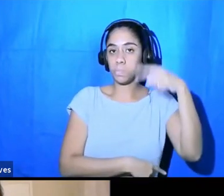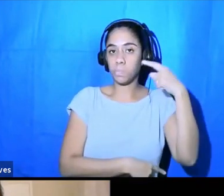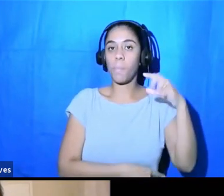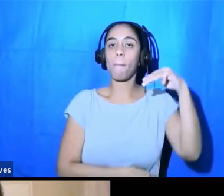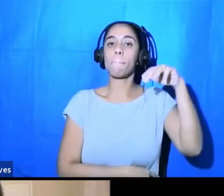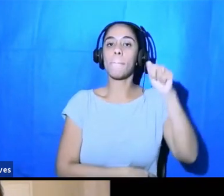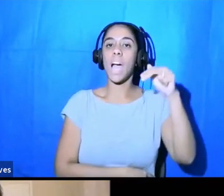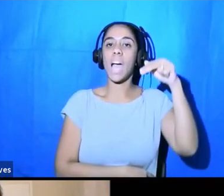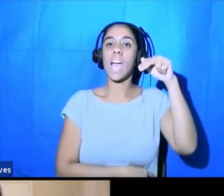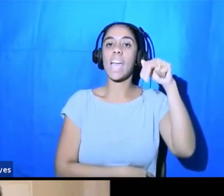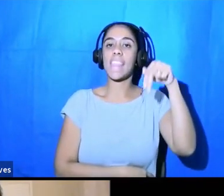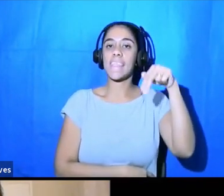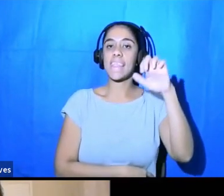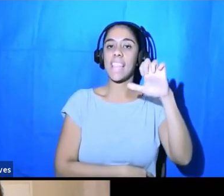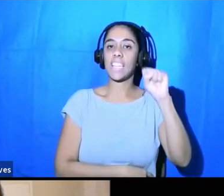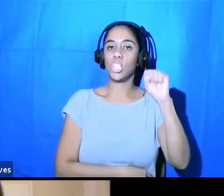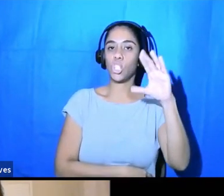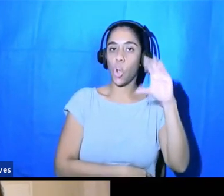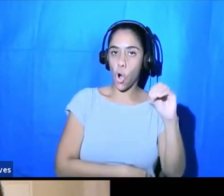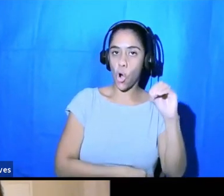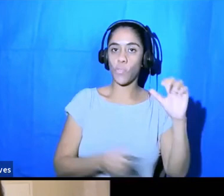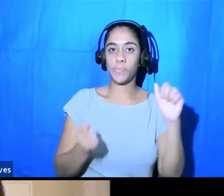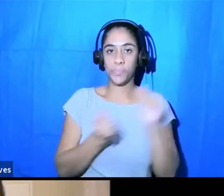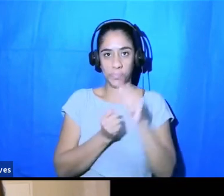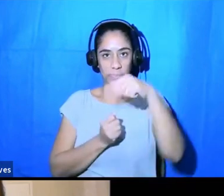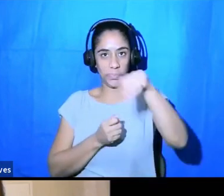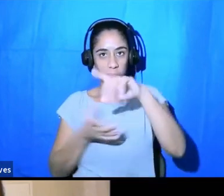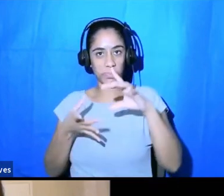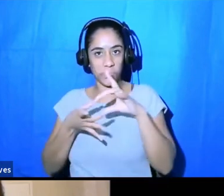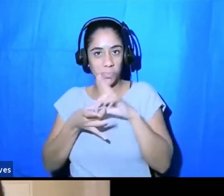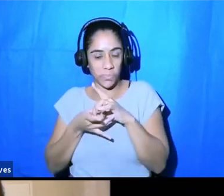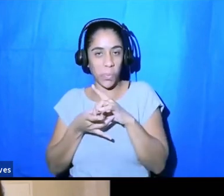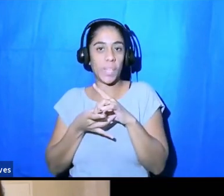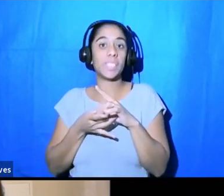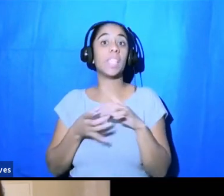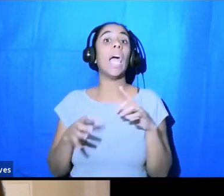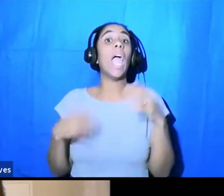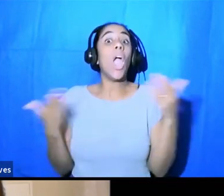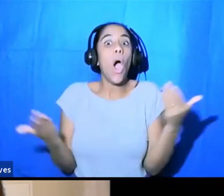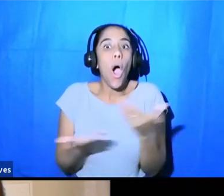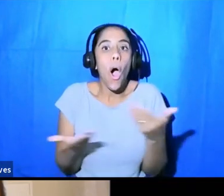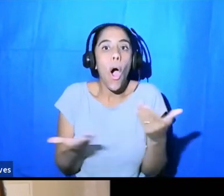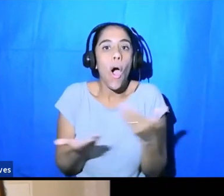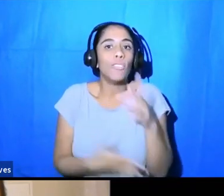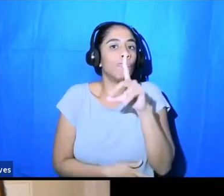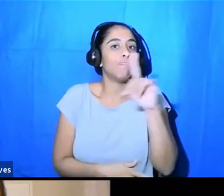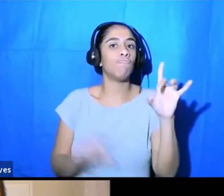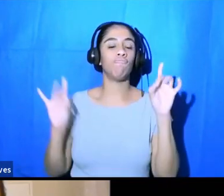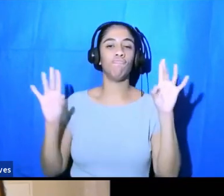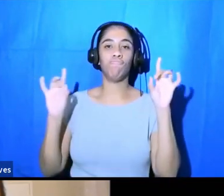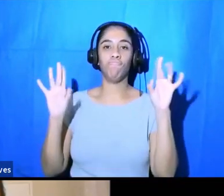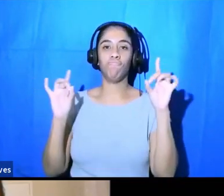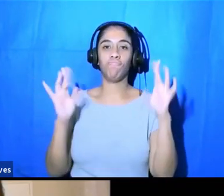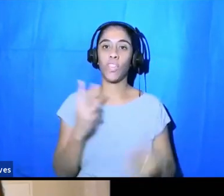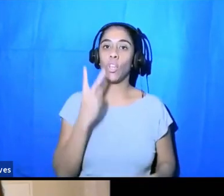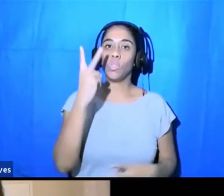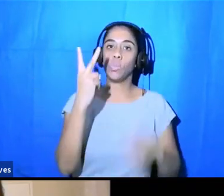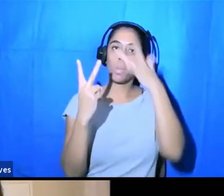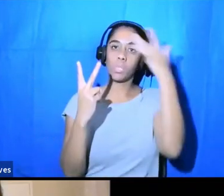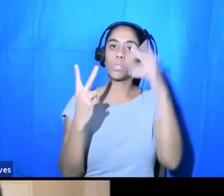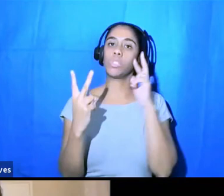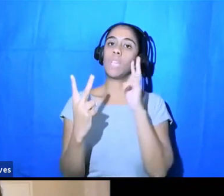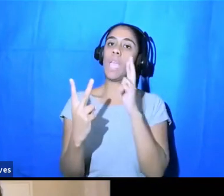aqui duas das constituintes chilenas que trouxeram para a América Latina esse respiro, esse